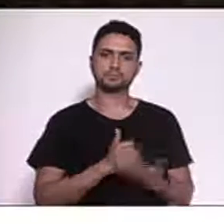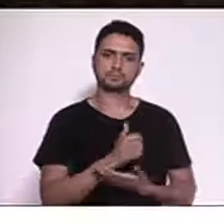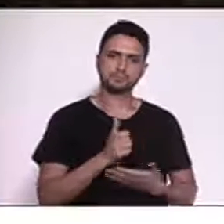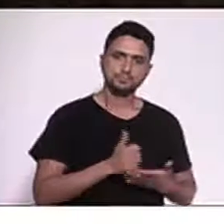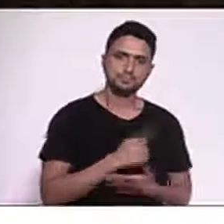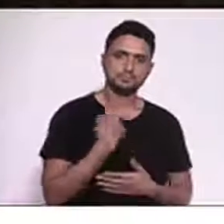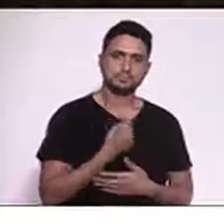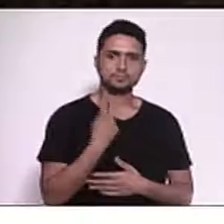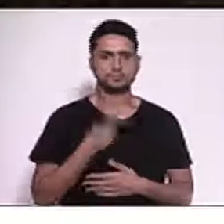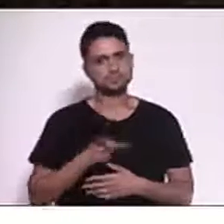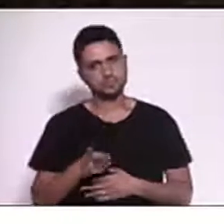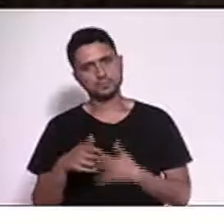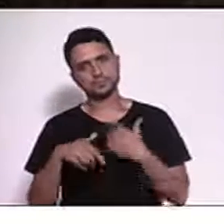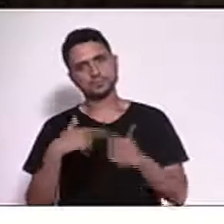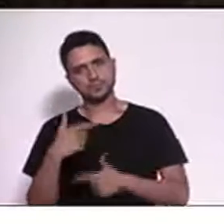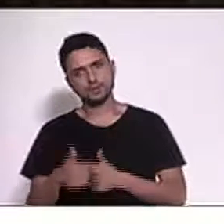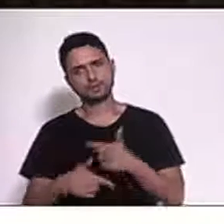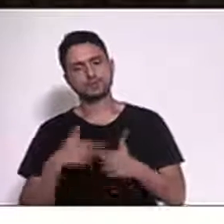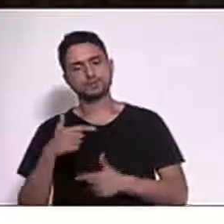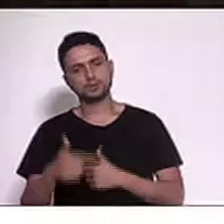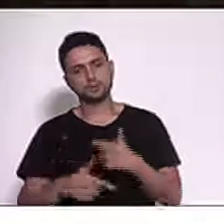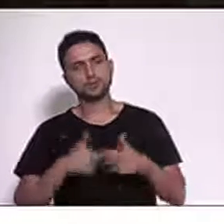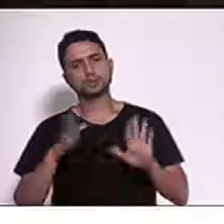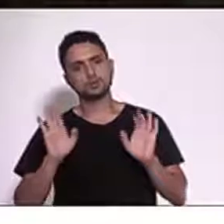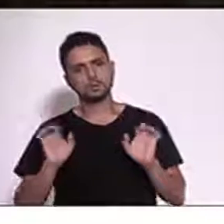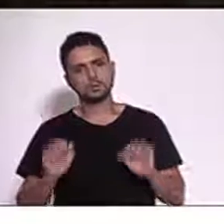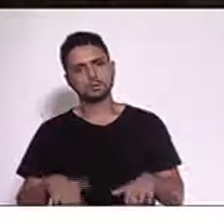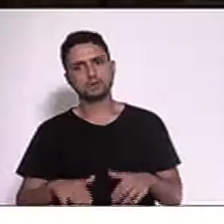forma concreta e com eficácia